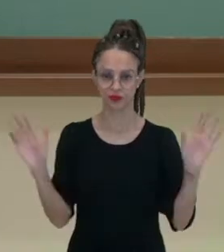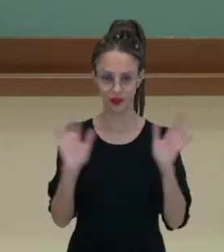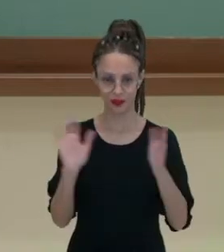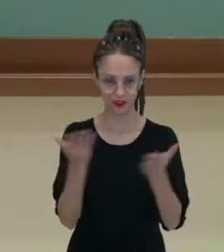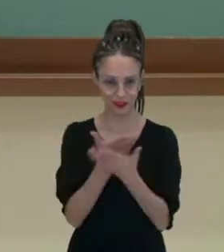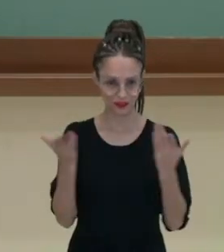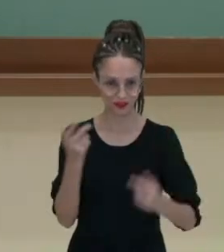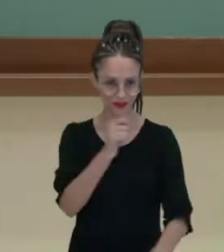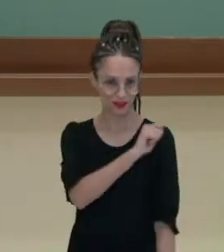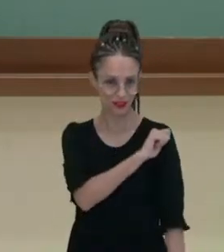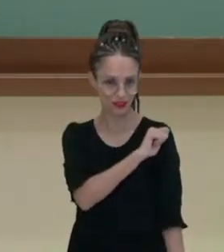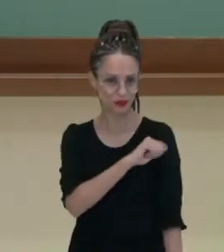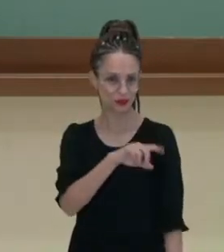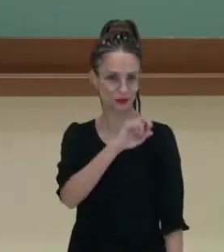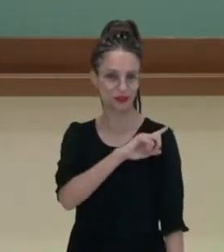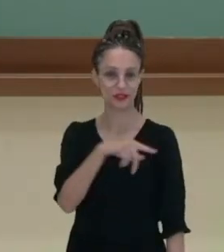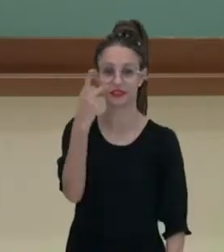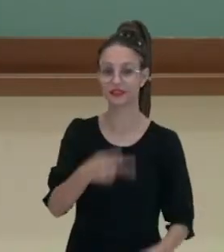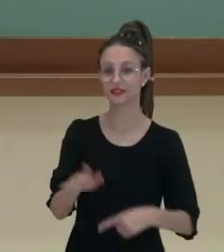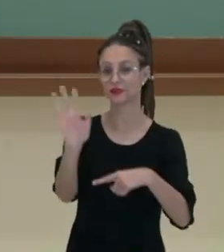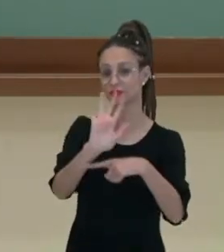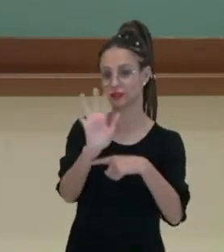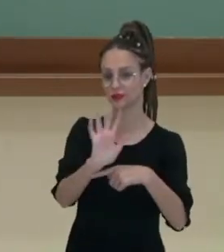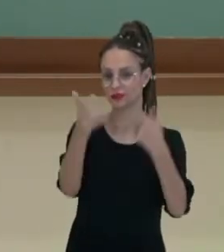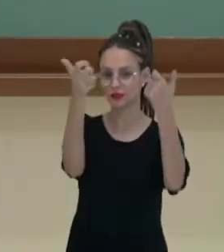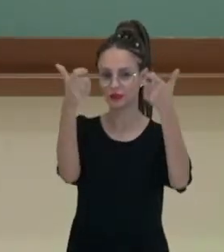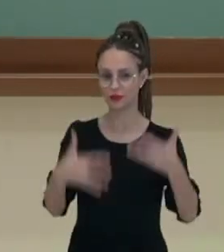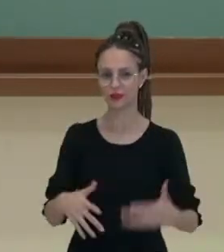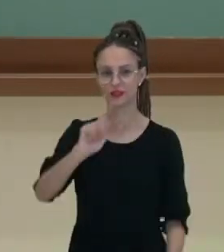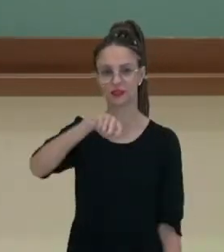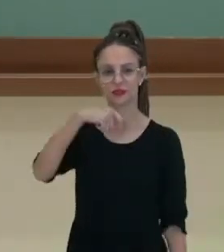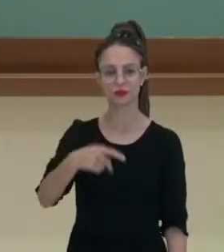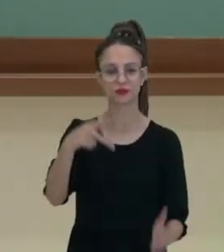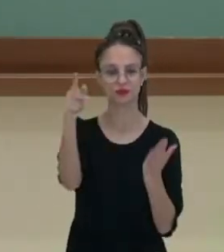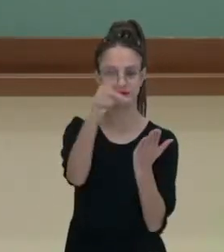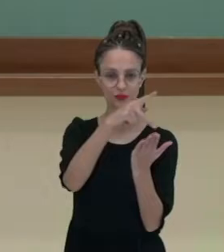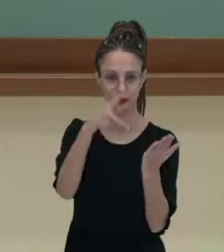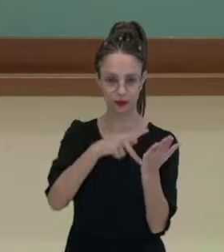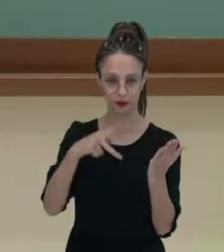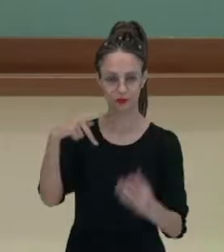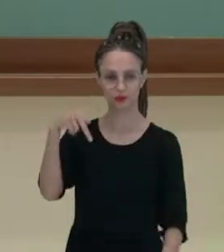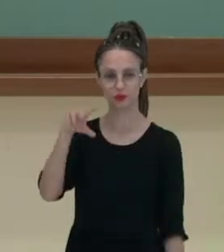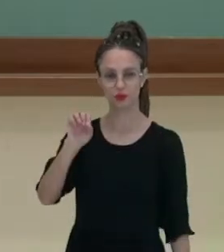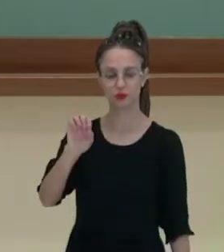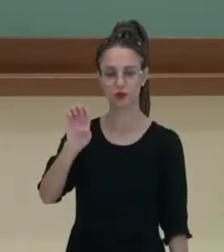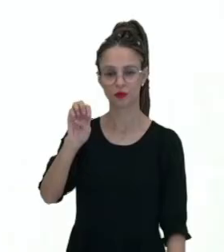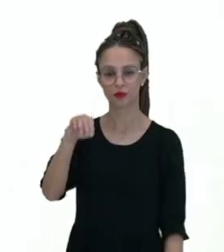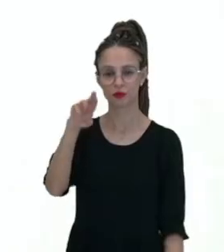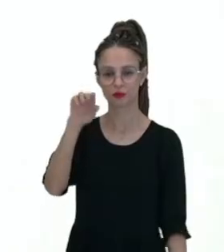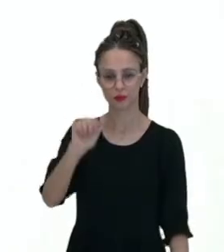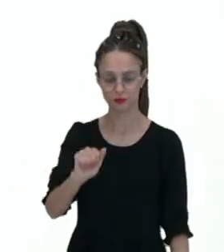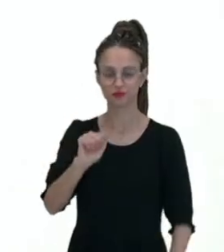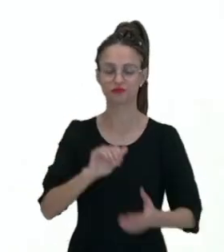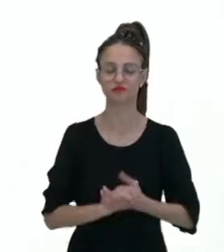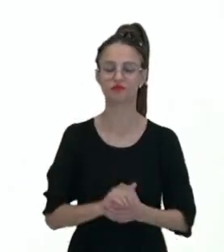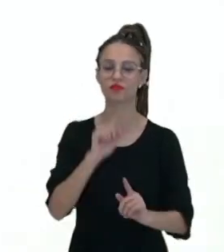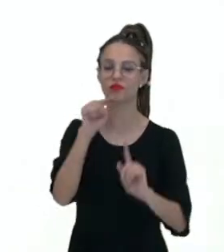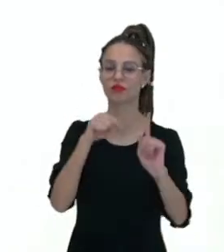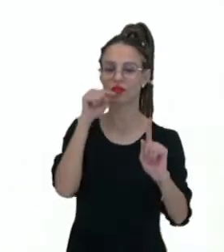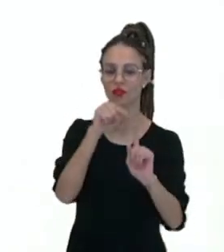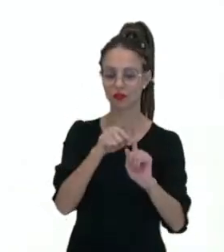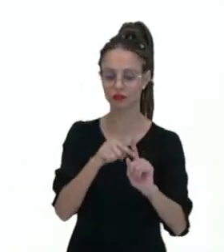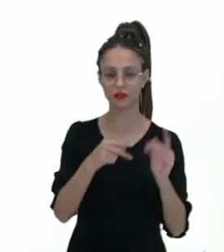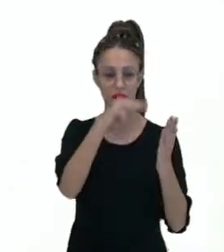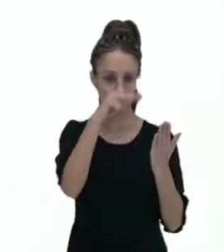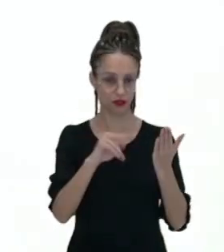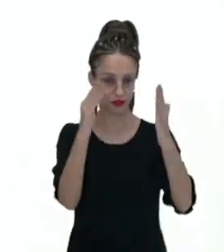Olá, estudantes da primeira série! Nesse vídeo, vamos falar sobre poemas. Objetivos: ler e analisar poemas,